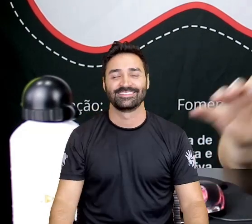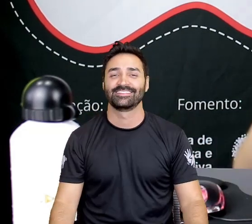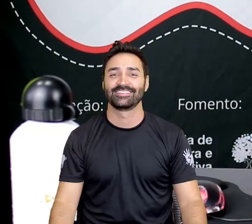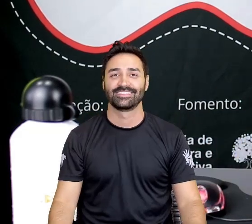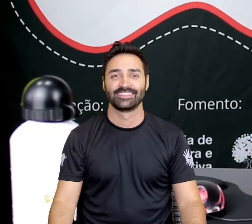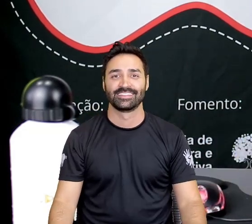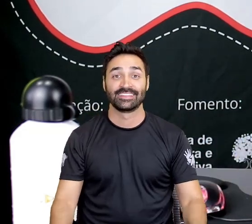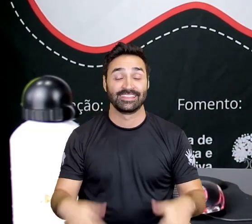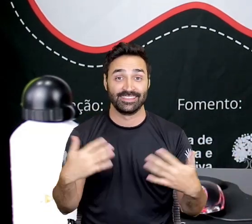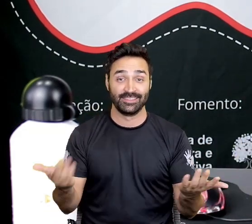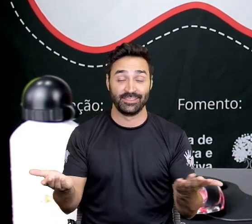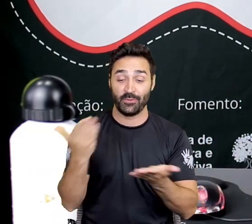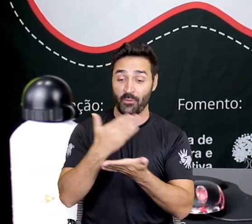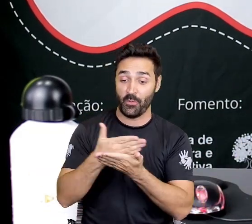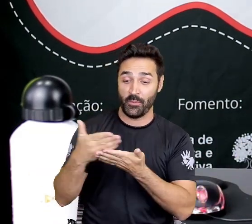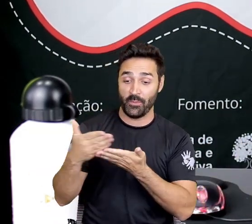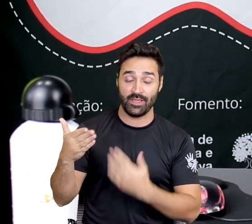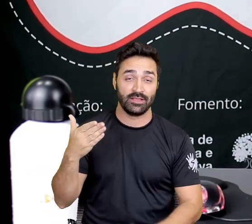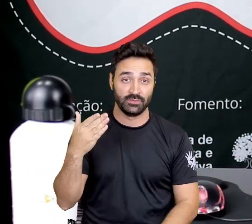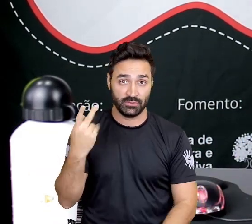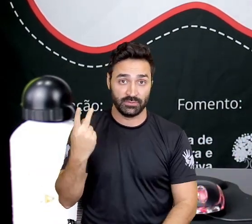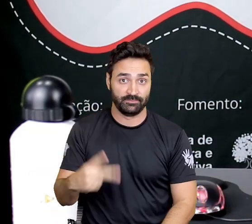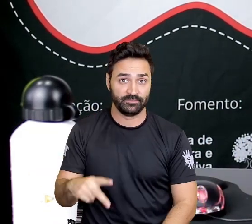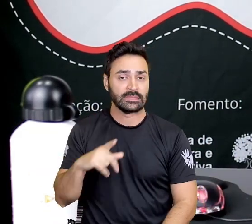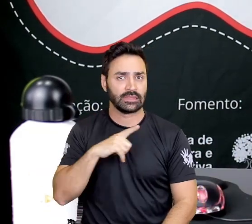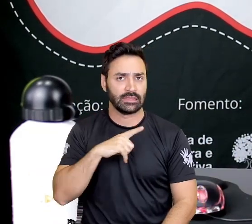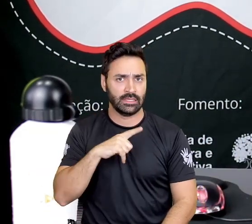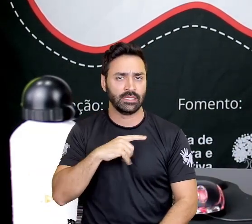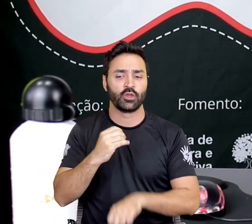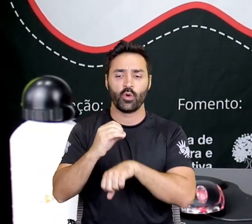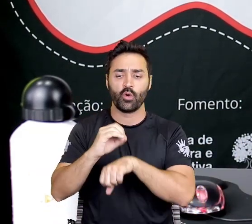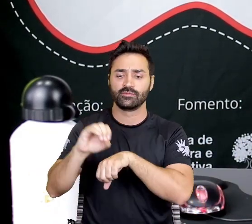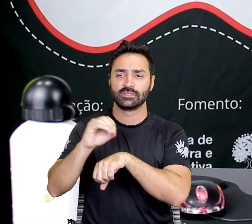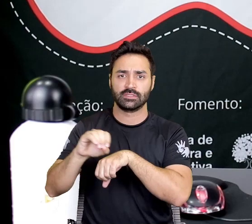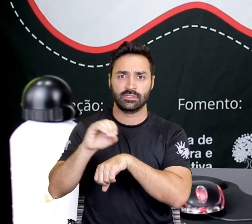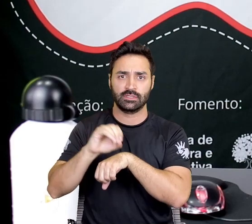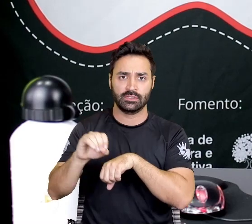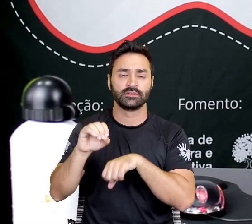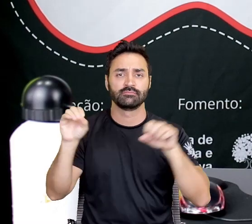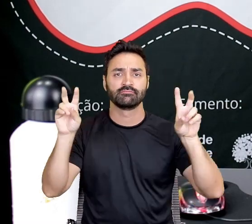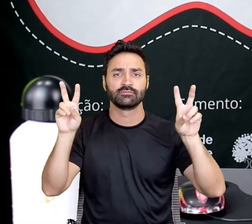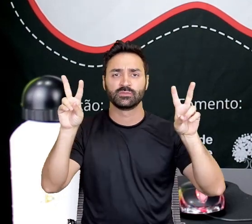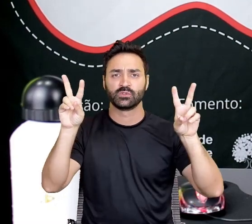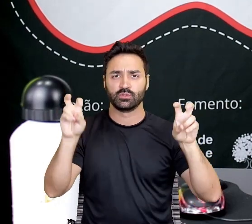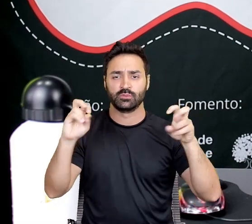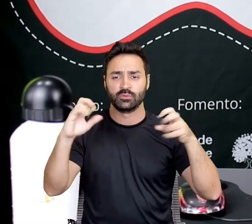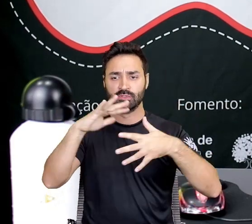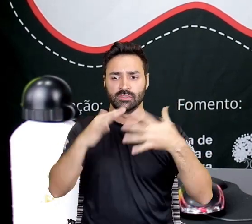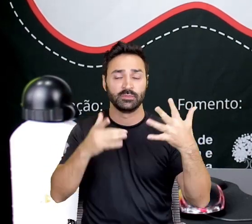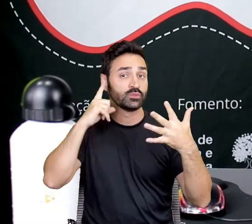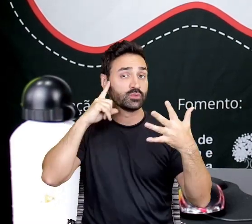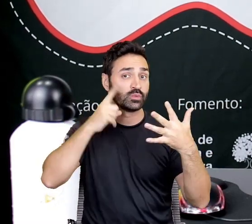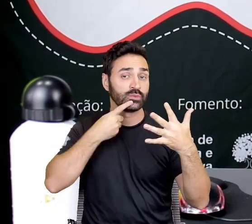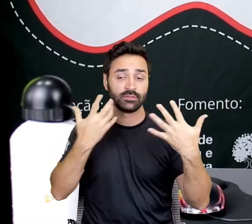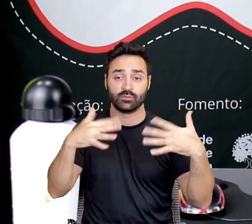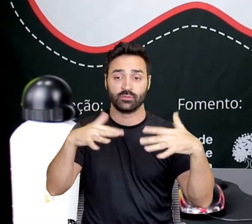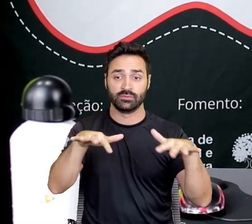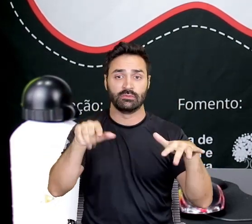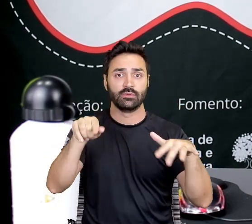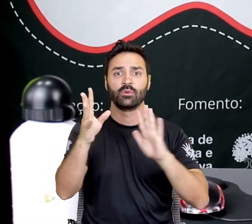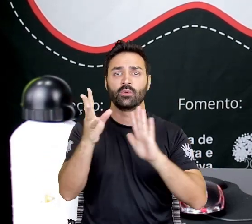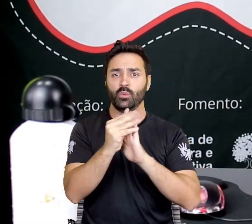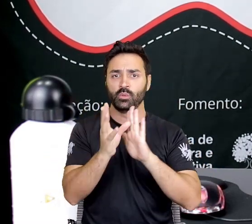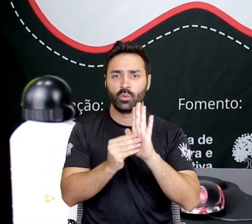Bom, inicialmente nós temos a nossa oficina, né, que é a oficina Tópicos em Libras, Surdez e Inclusão. É um conteúdo